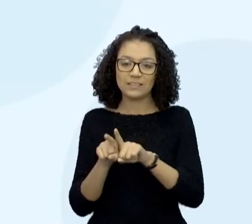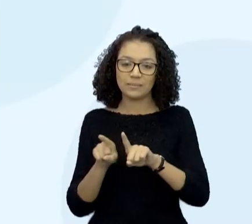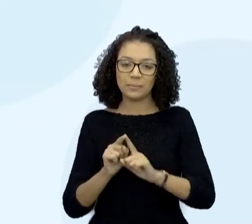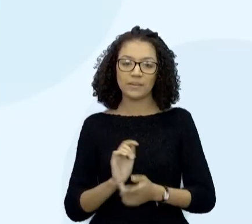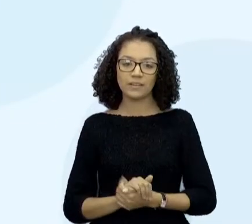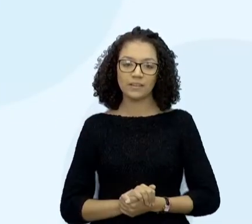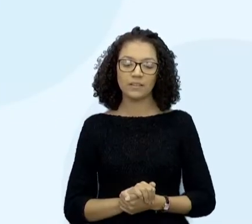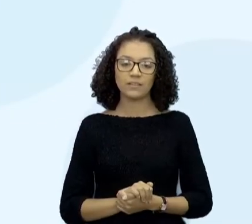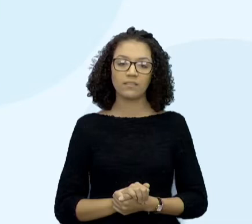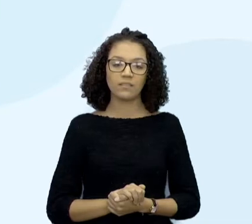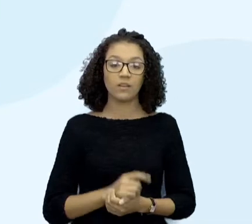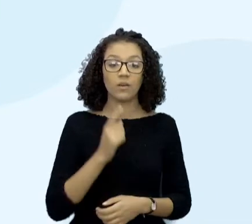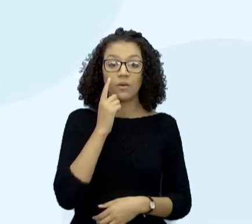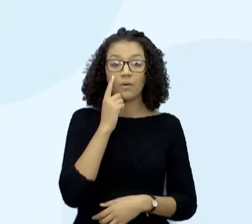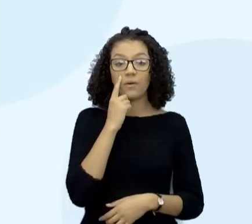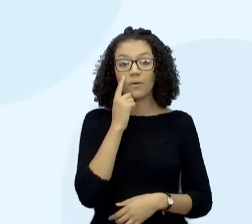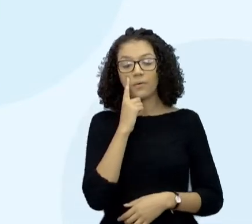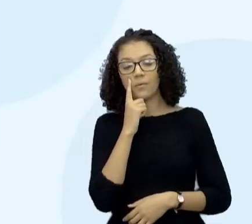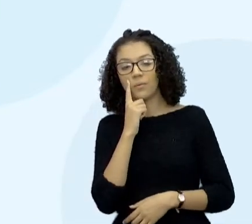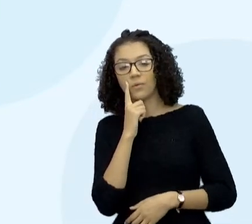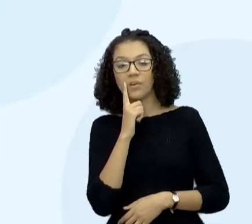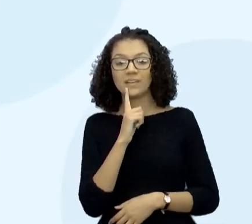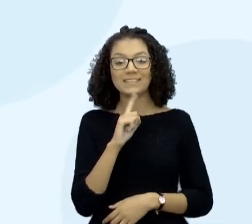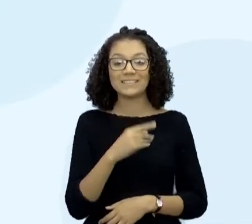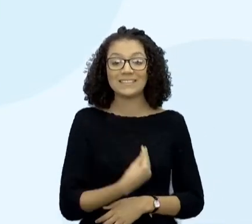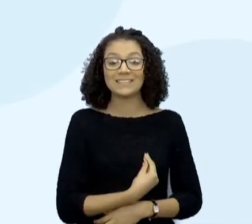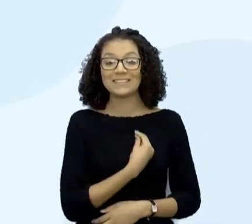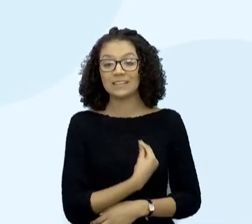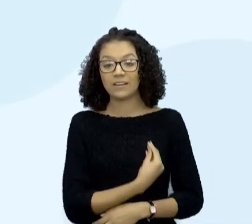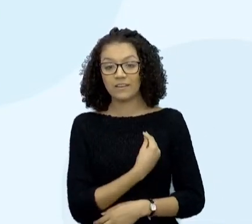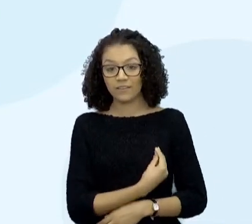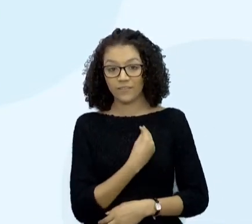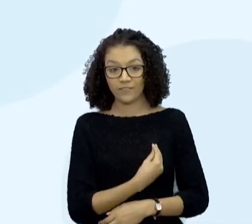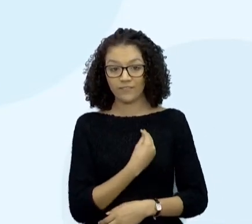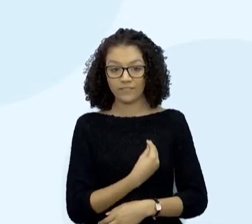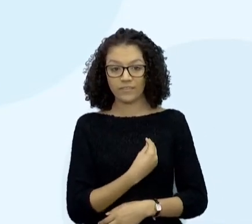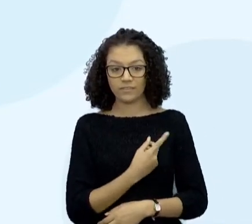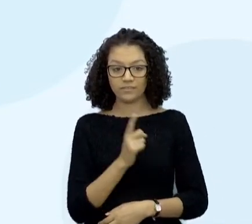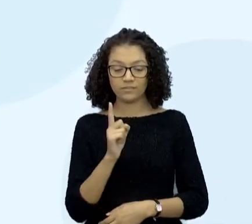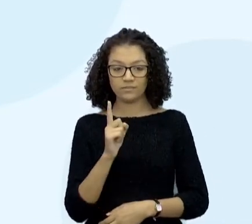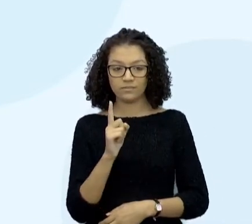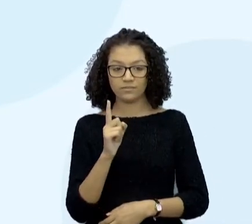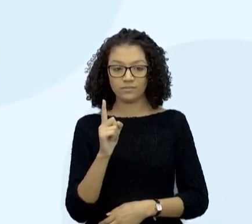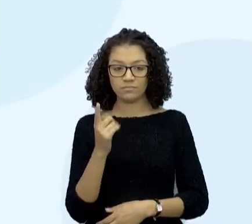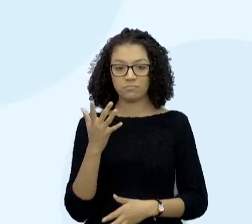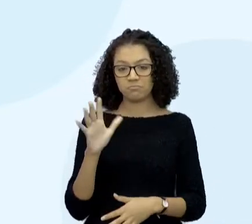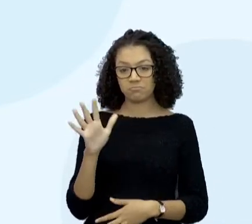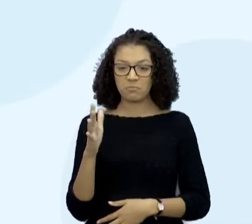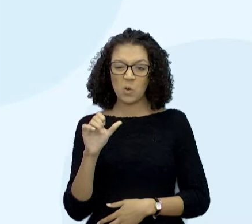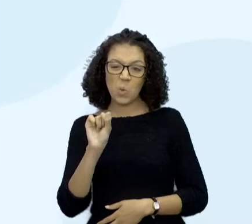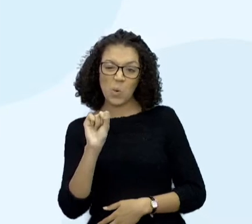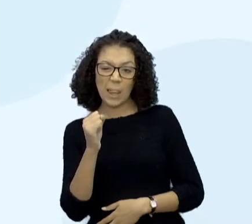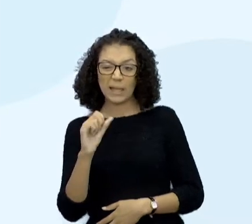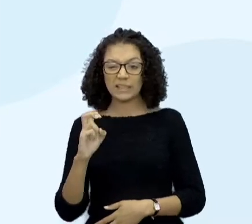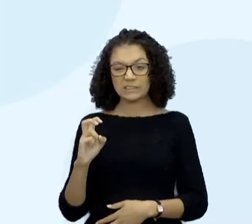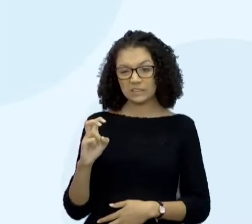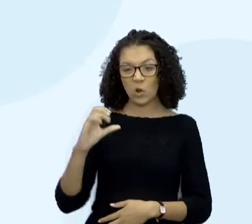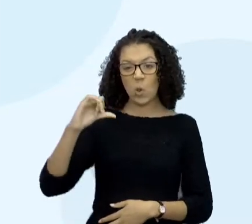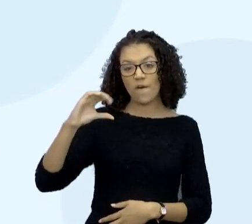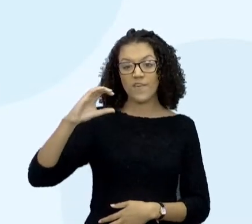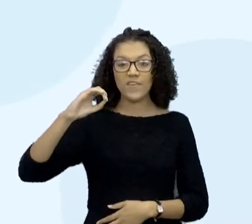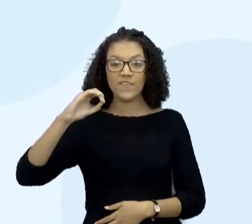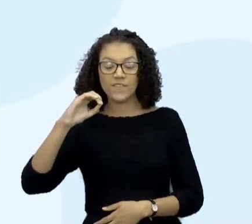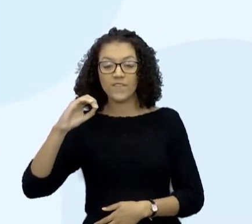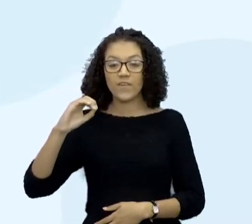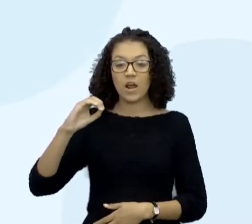países. Então vamos lá ver, ó. Então nós temos expectativas de vida aqui que ultrapassam a média de 85 a 90 anos, como é o